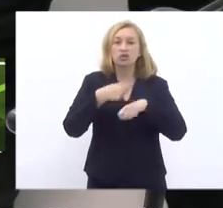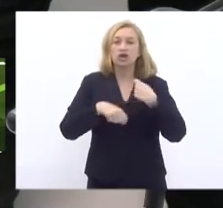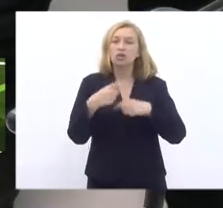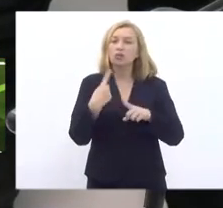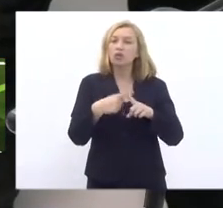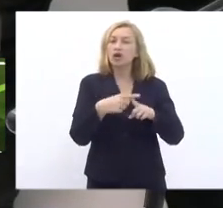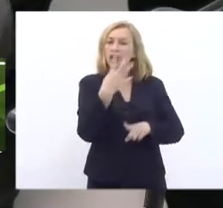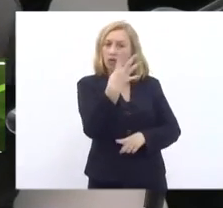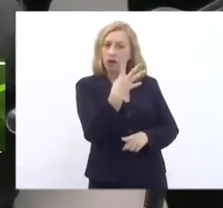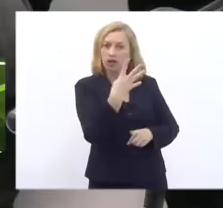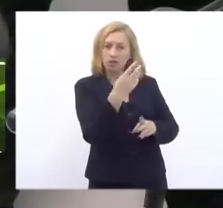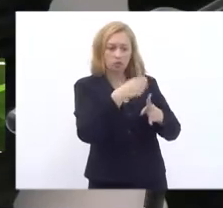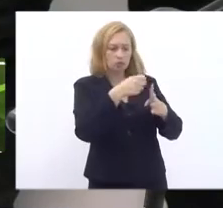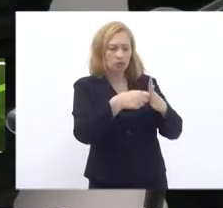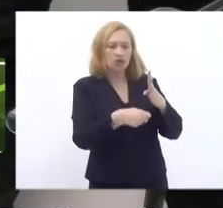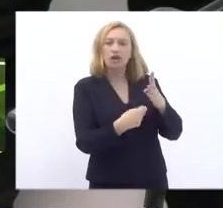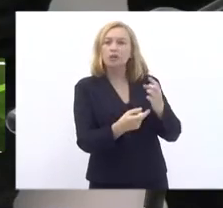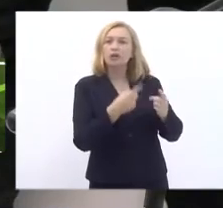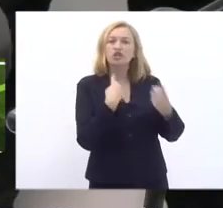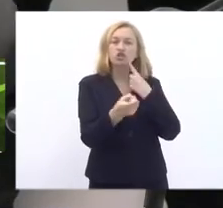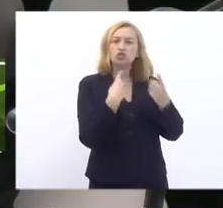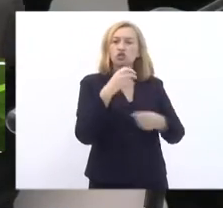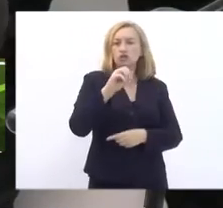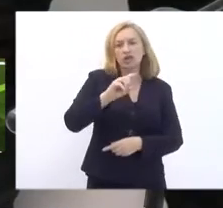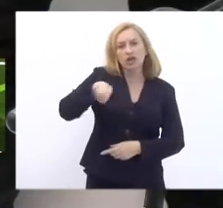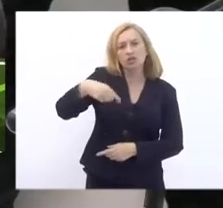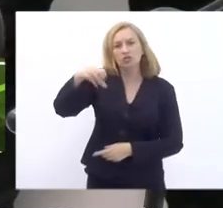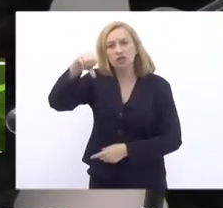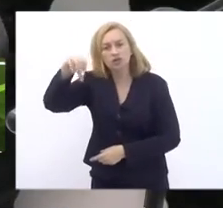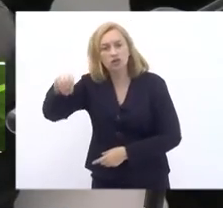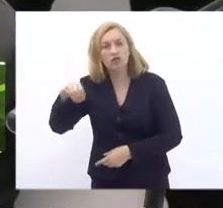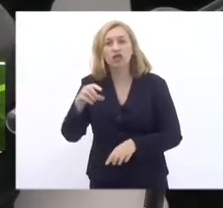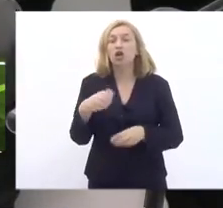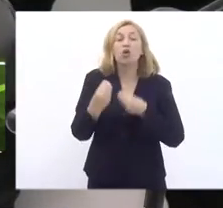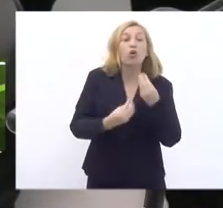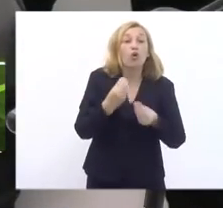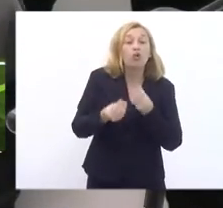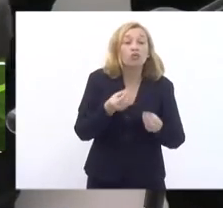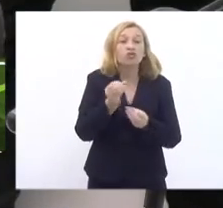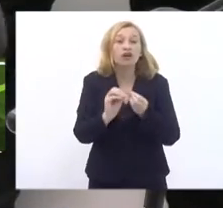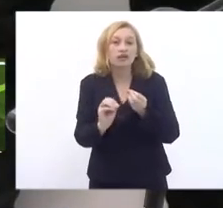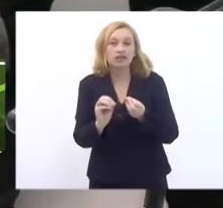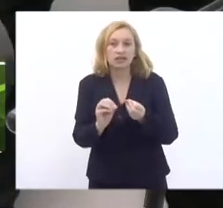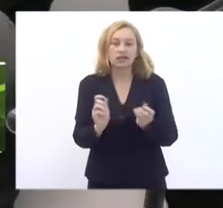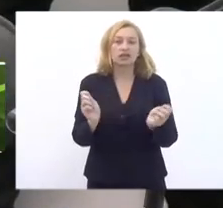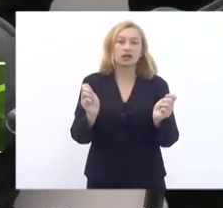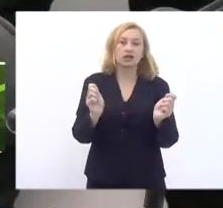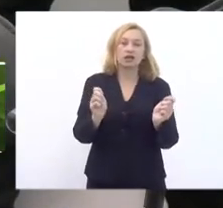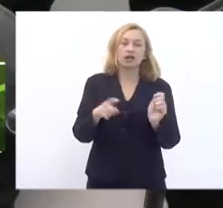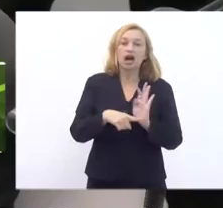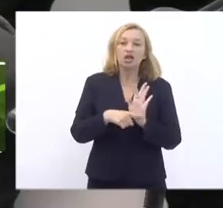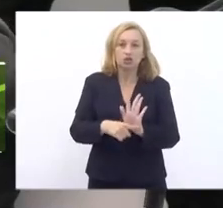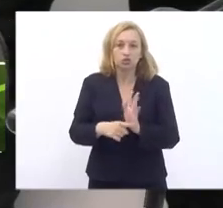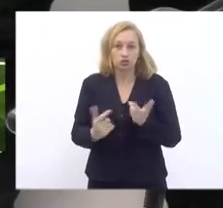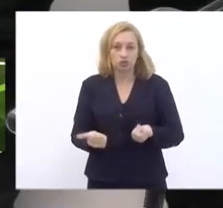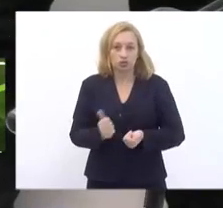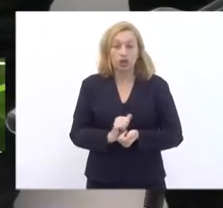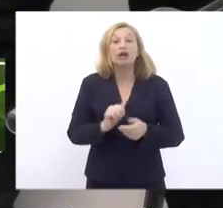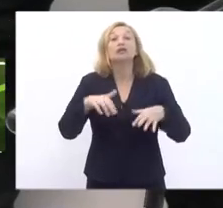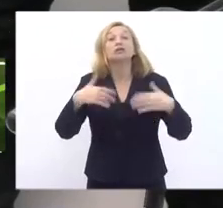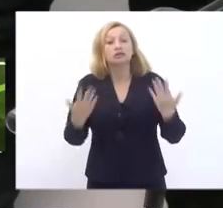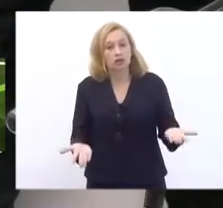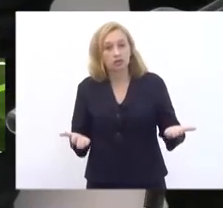4 meses? Era para discutir os 0,90, como é que ia fazer essa compensação. Né?